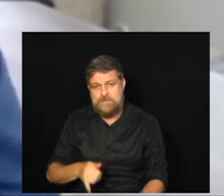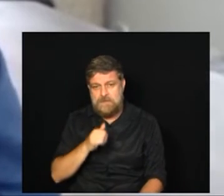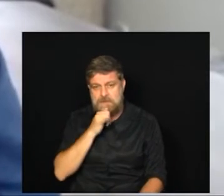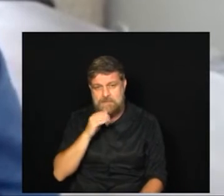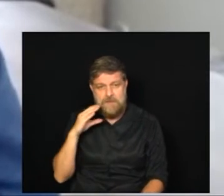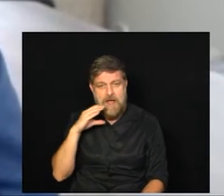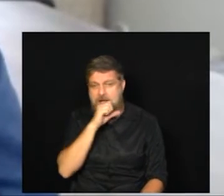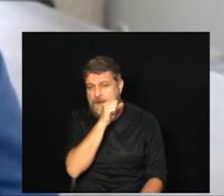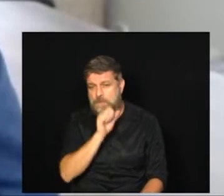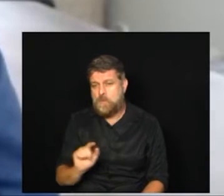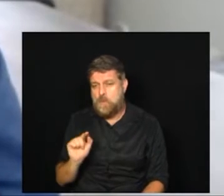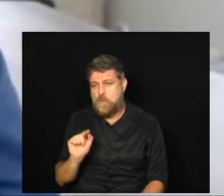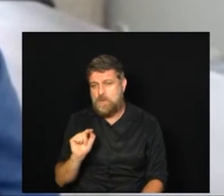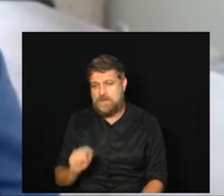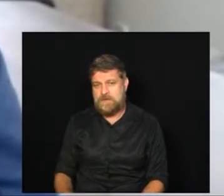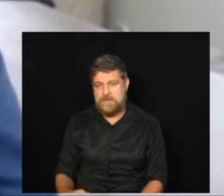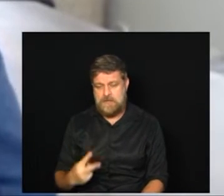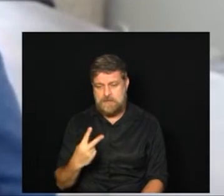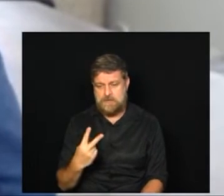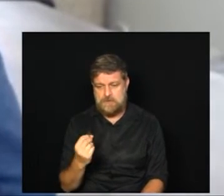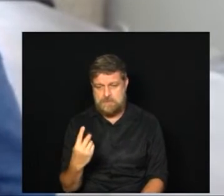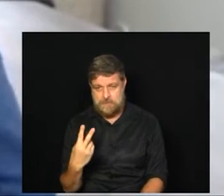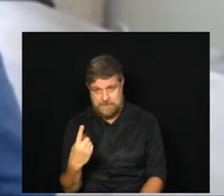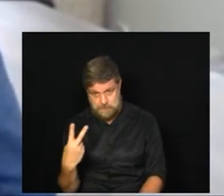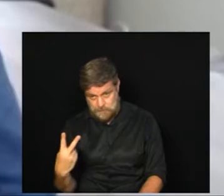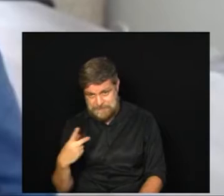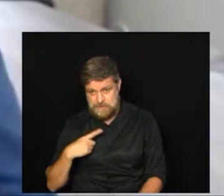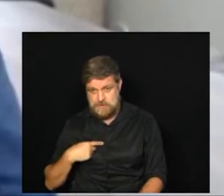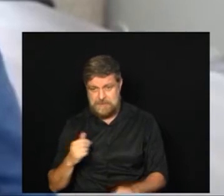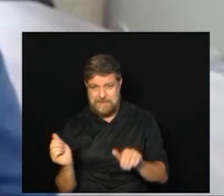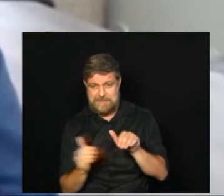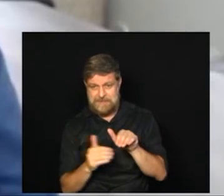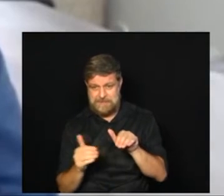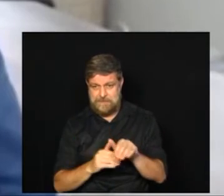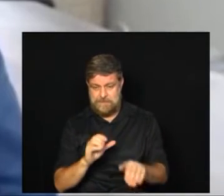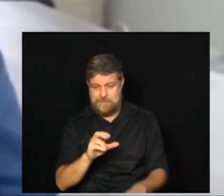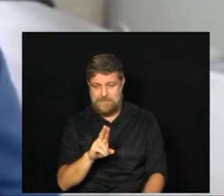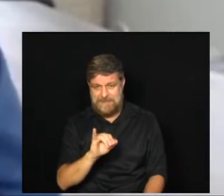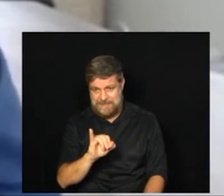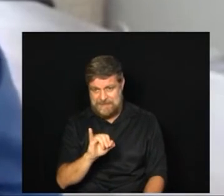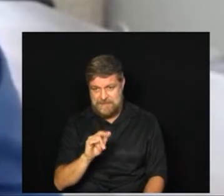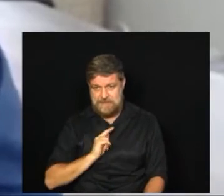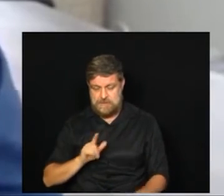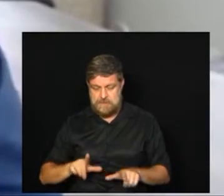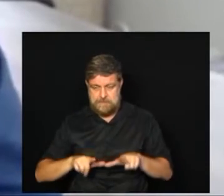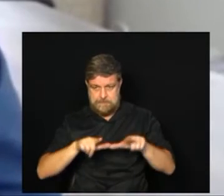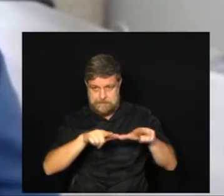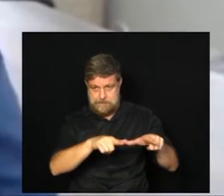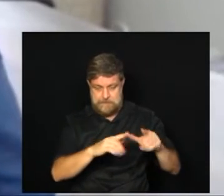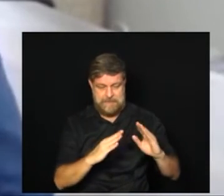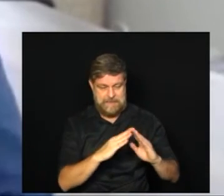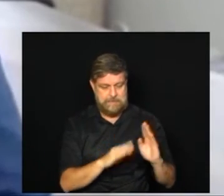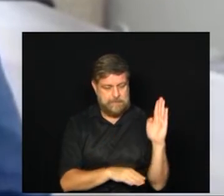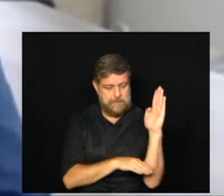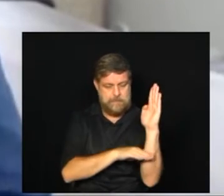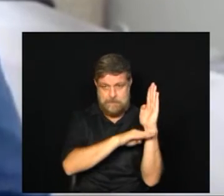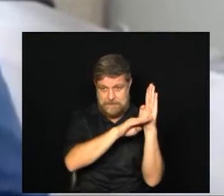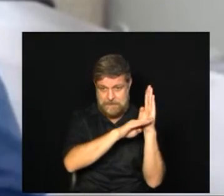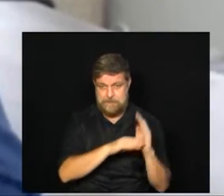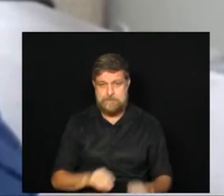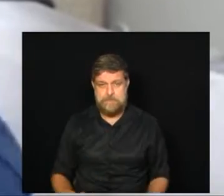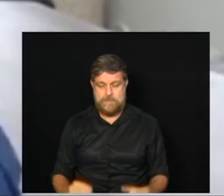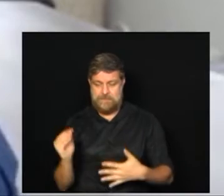né? Esse é um assunto realmente bastante interessante, né? Que você aí de casa tem que fazer, então, tem que analisar